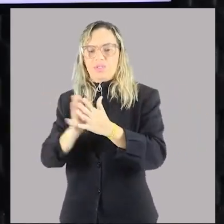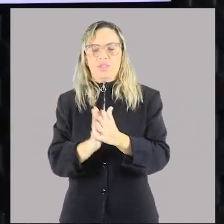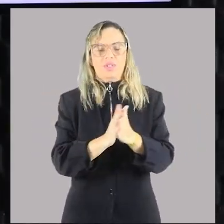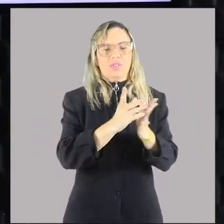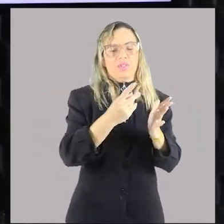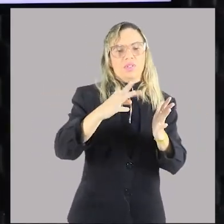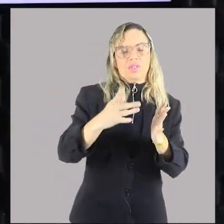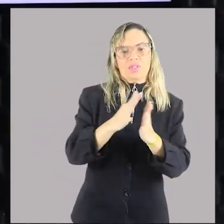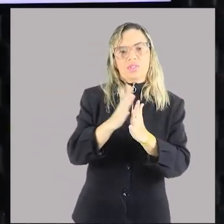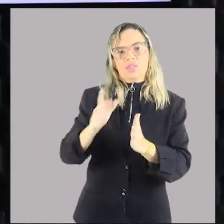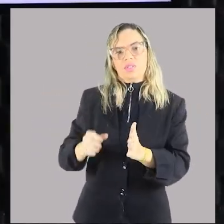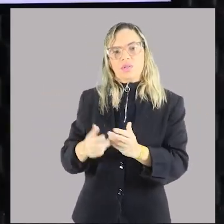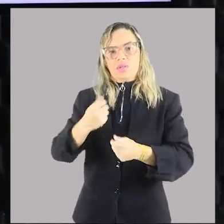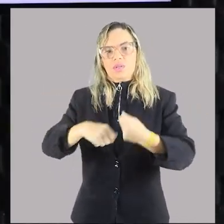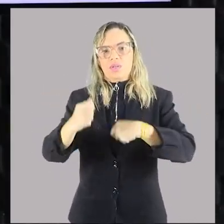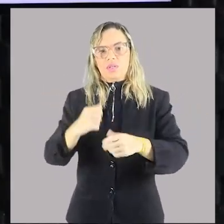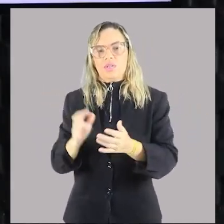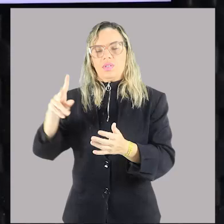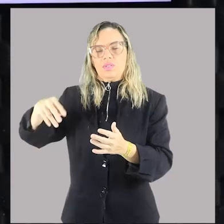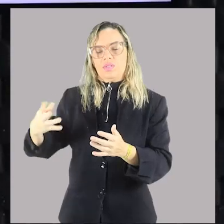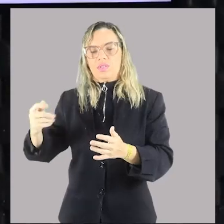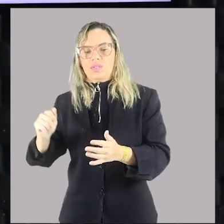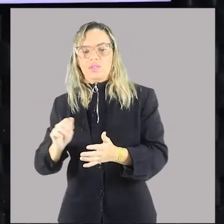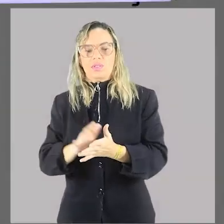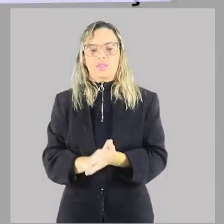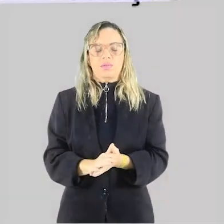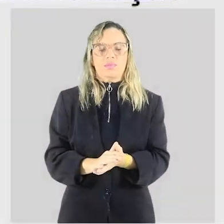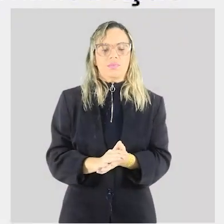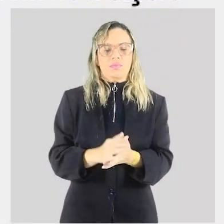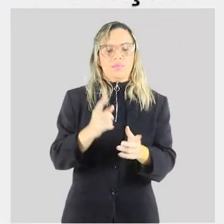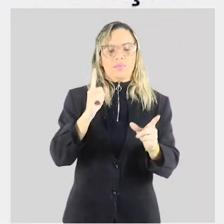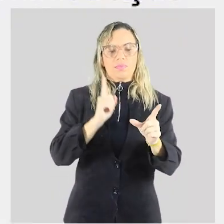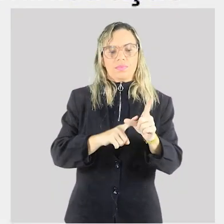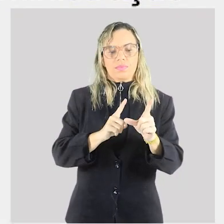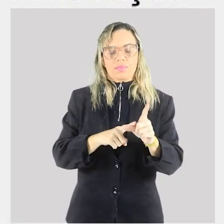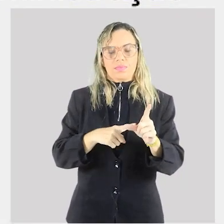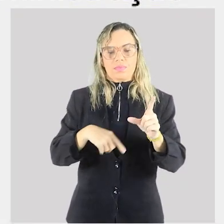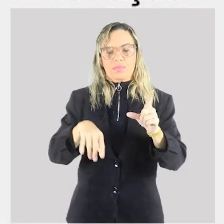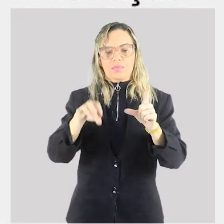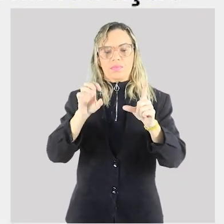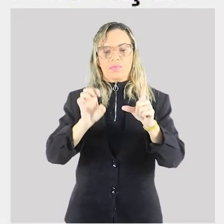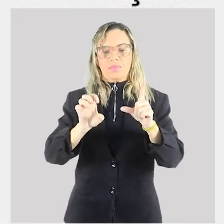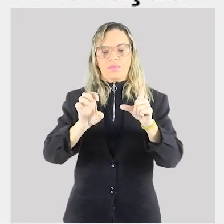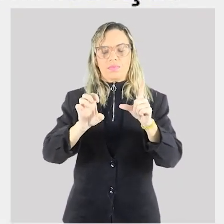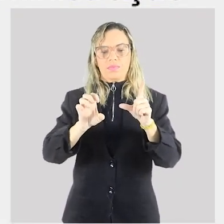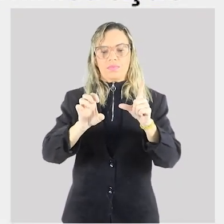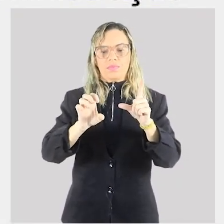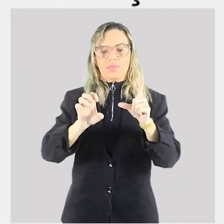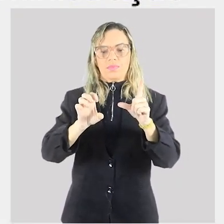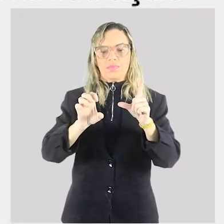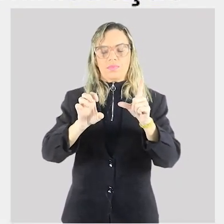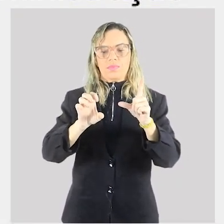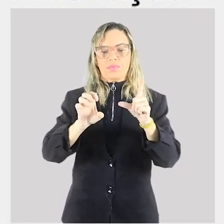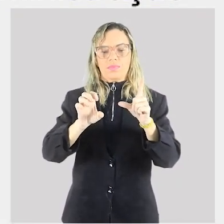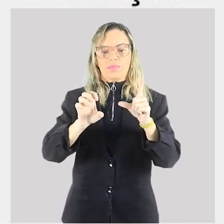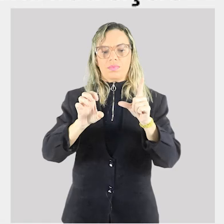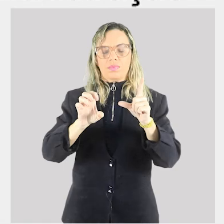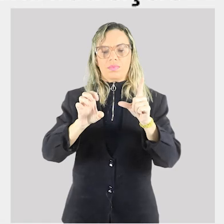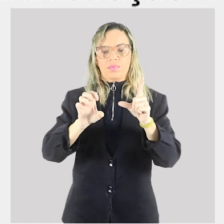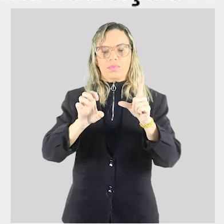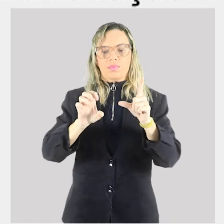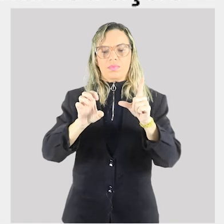pública direta e a administração pública indireta. Perfeito? Uma autarquia é exemplo de descentralização